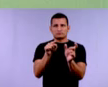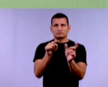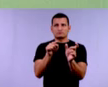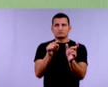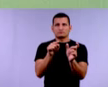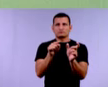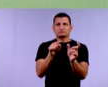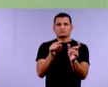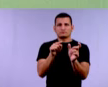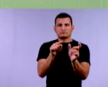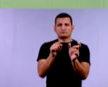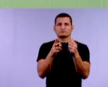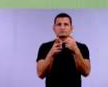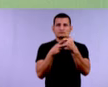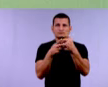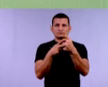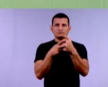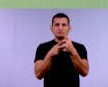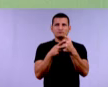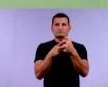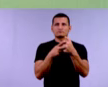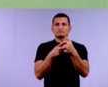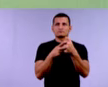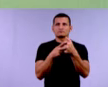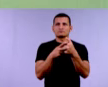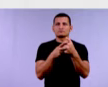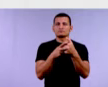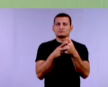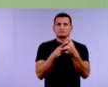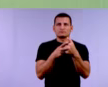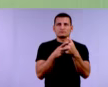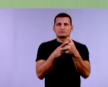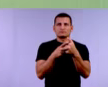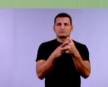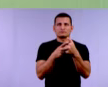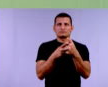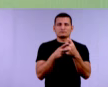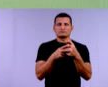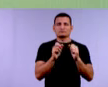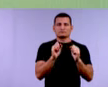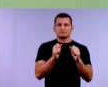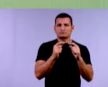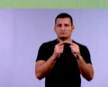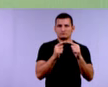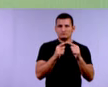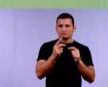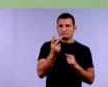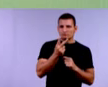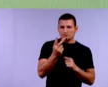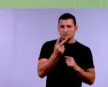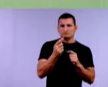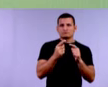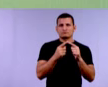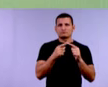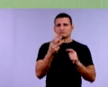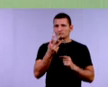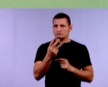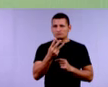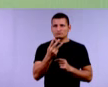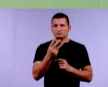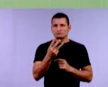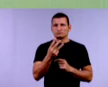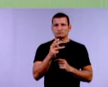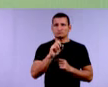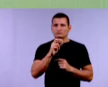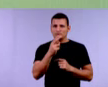sujeito pós-posto. Certo, professora Tayane? Isso mesmo. Pode concordar com os 2, com os 3, né? Isso. Ou com o que